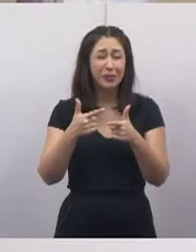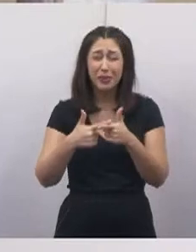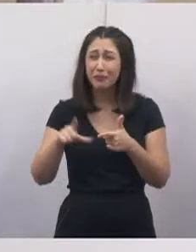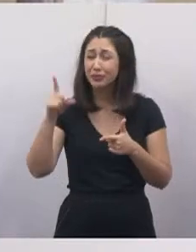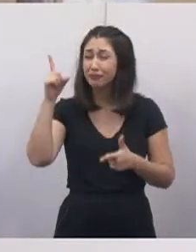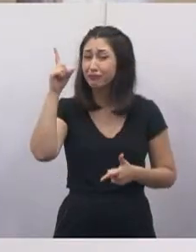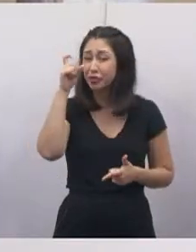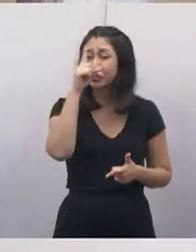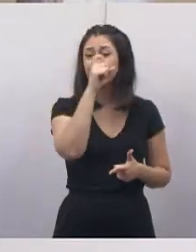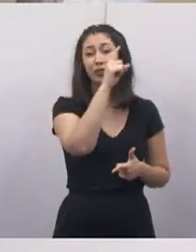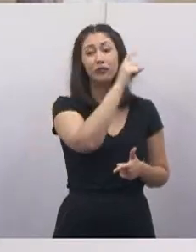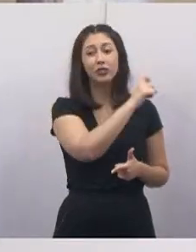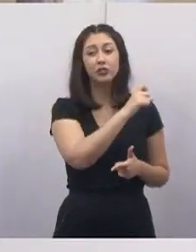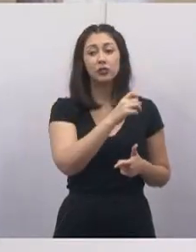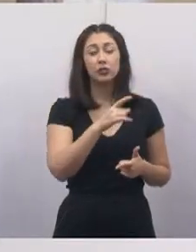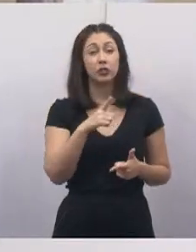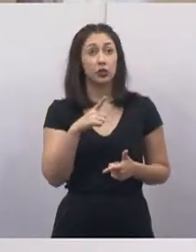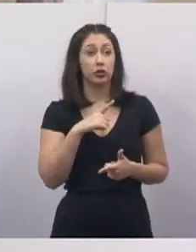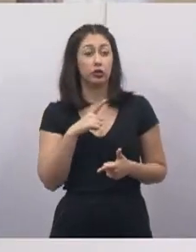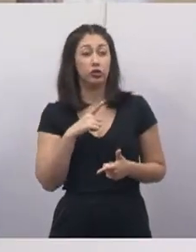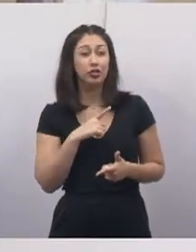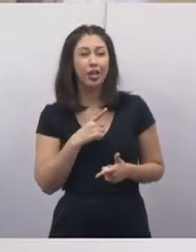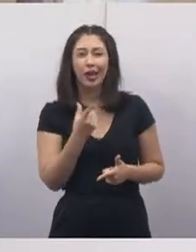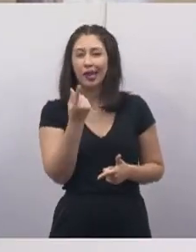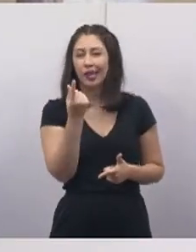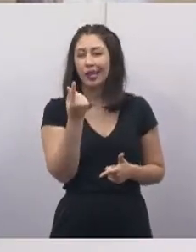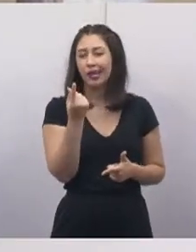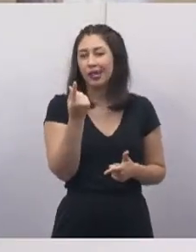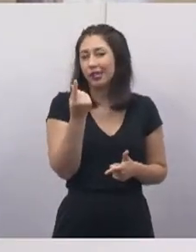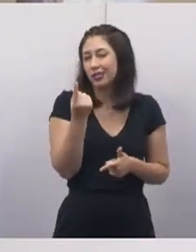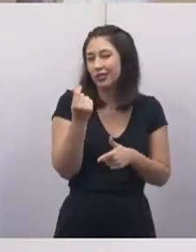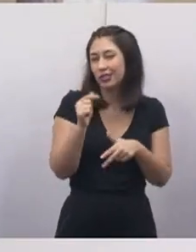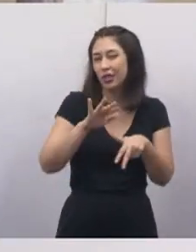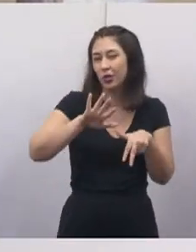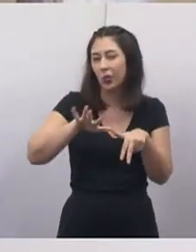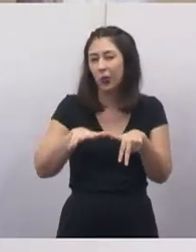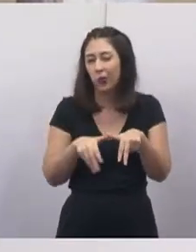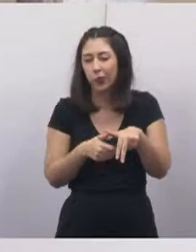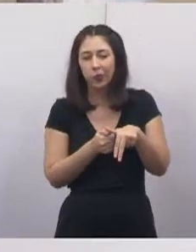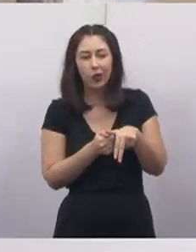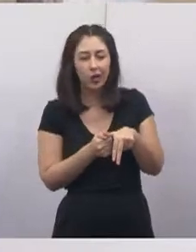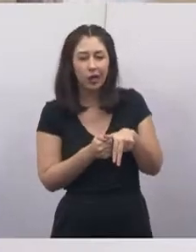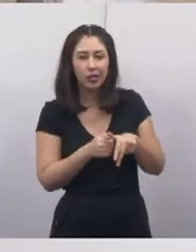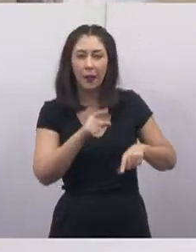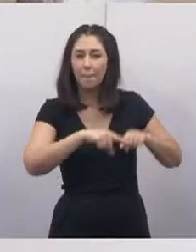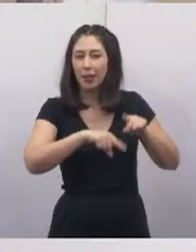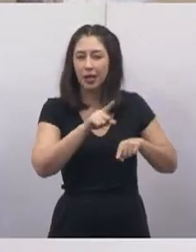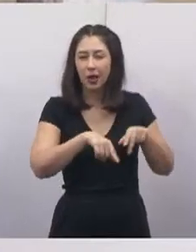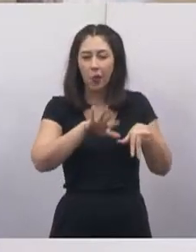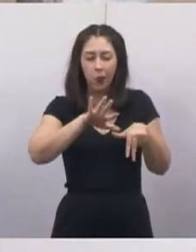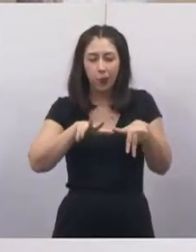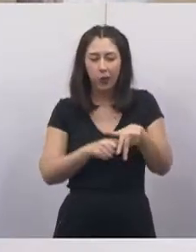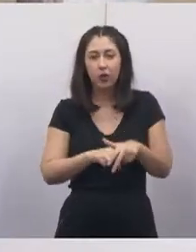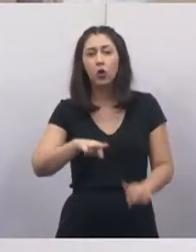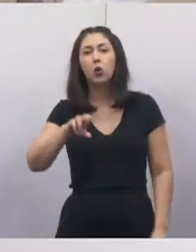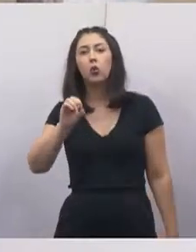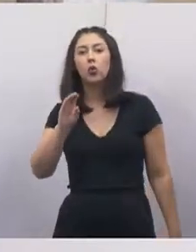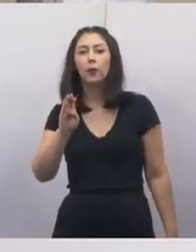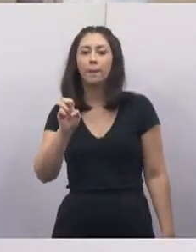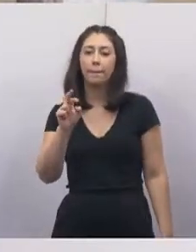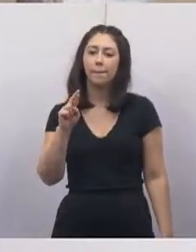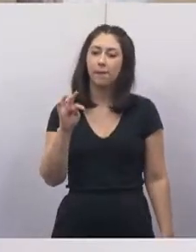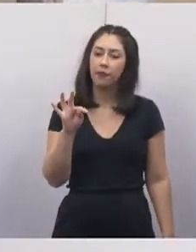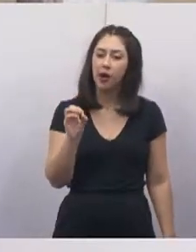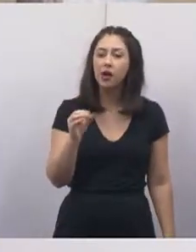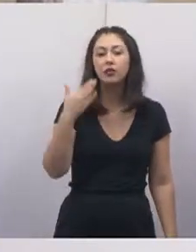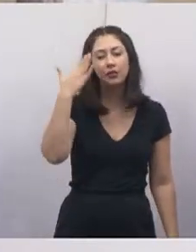caótica. Existia desvios de material, de equipamento. Roberto Abreu lembra dessas questões